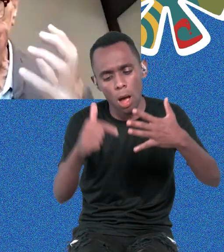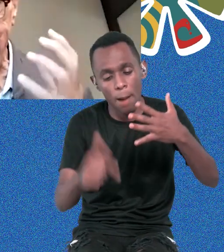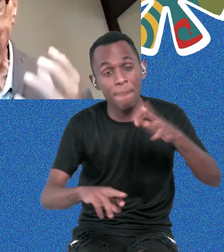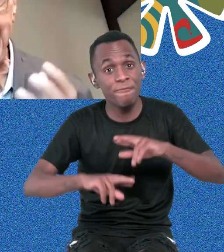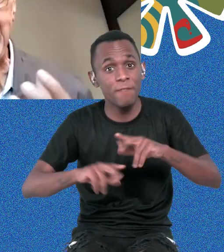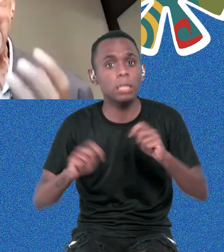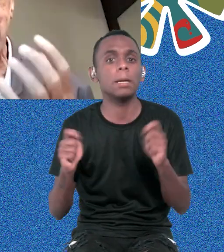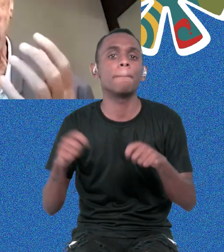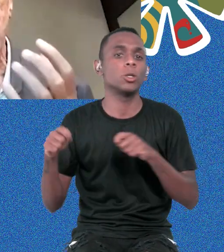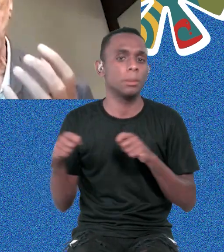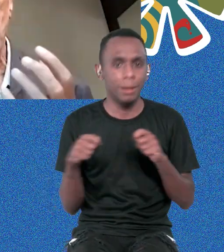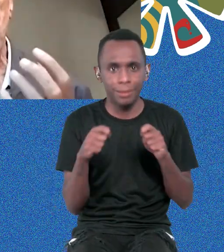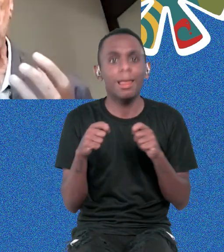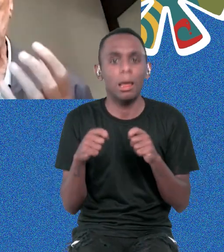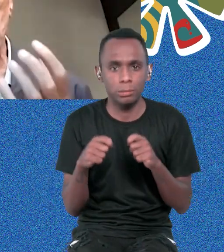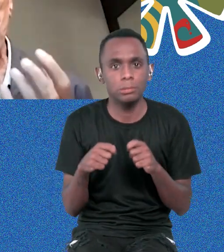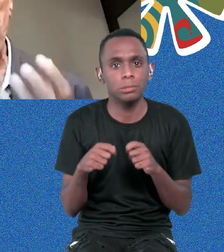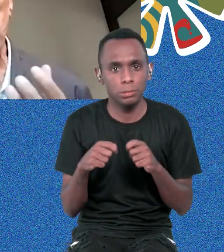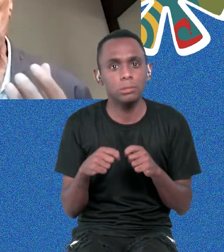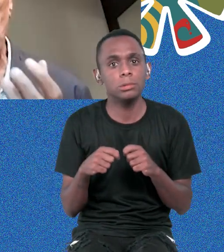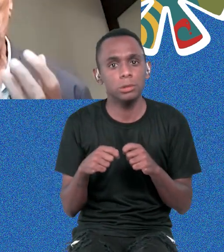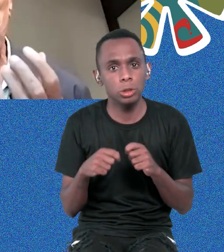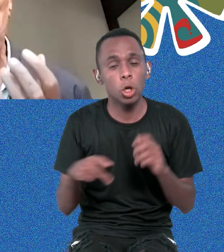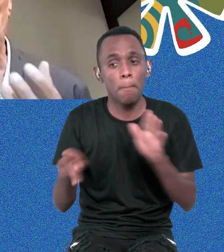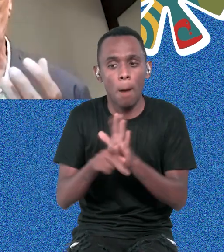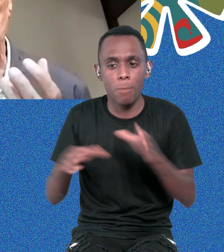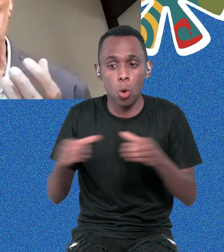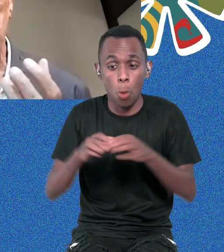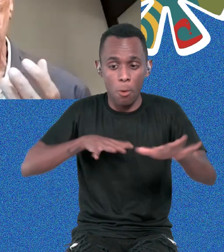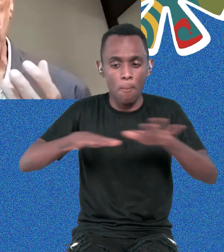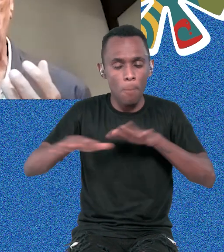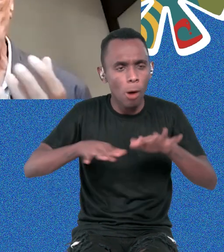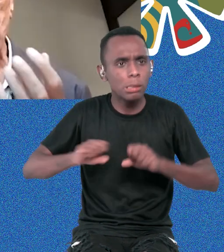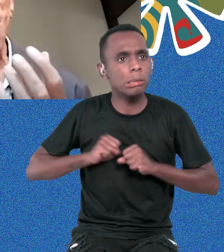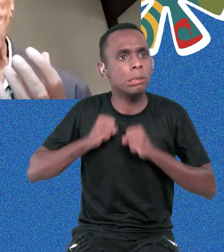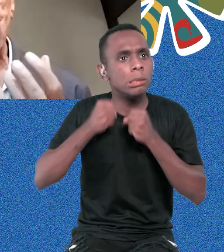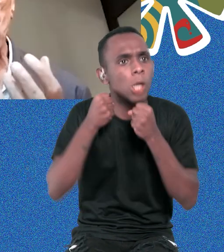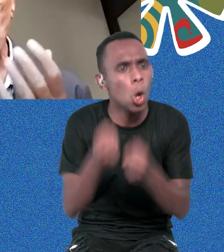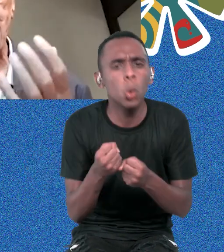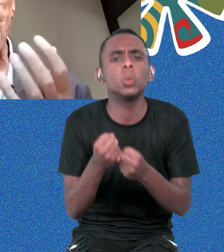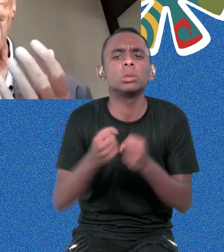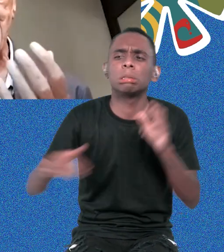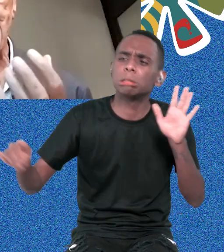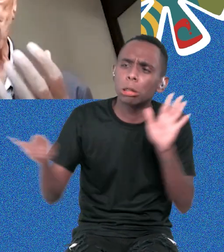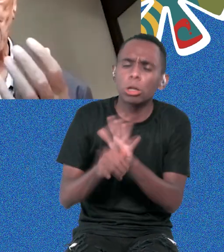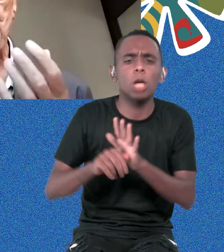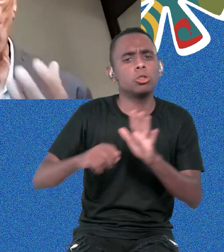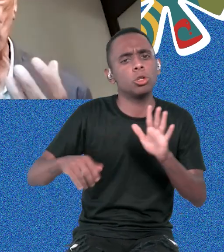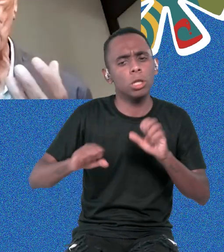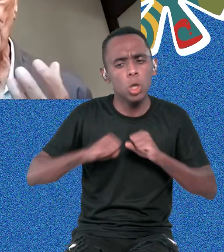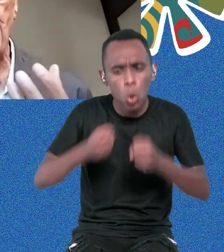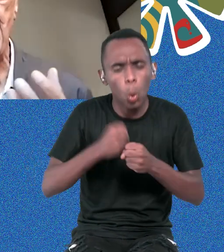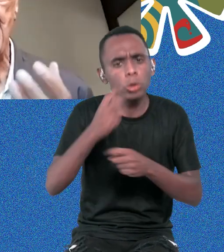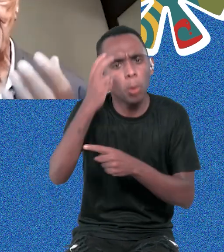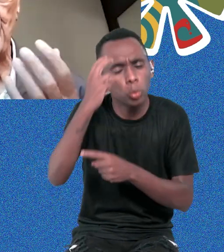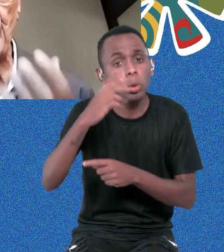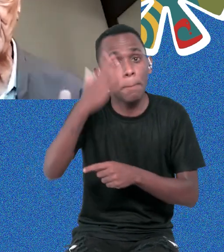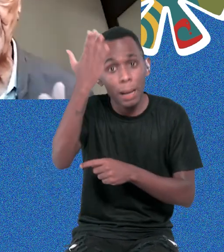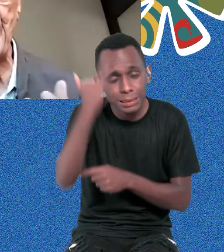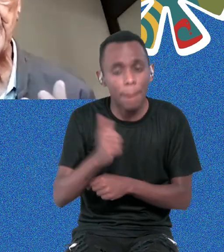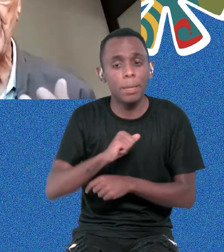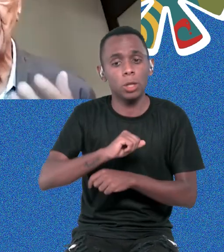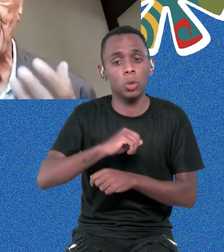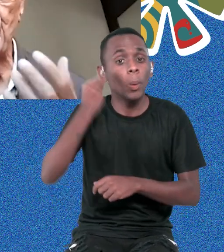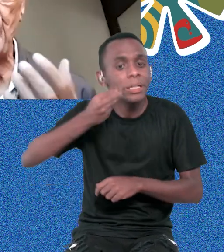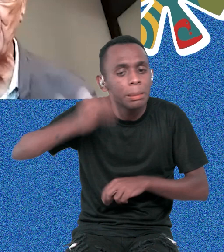essa riqueza de sujeitos, de coletivos que lutam pelas suas identidades, pela sua cultura, pelos